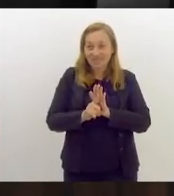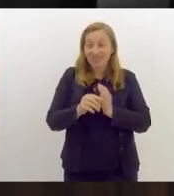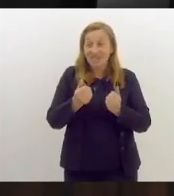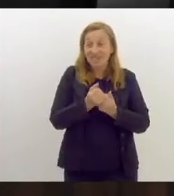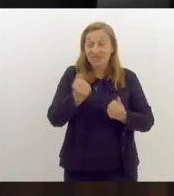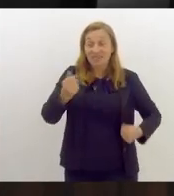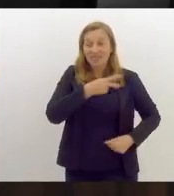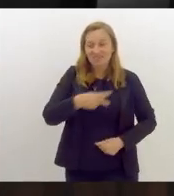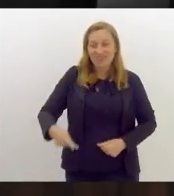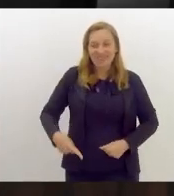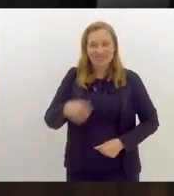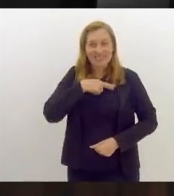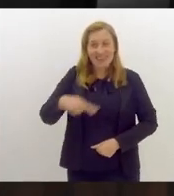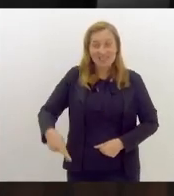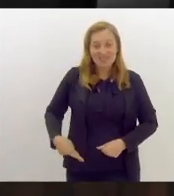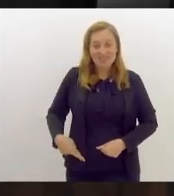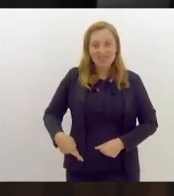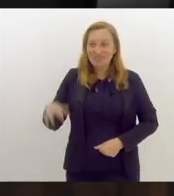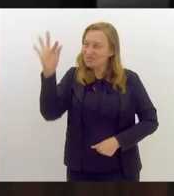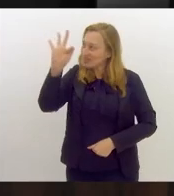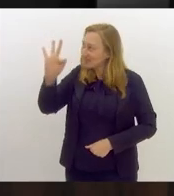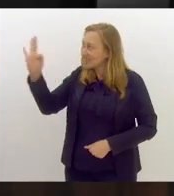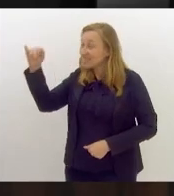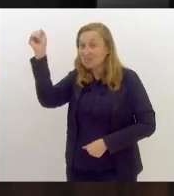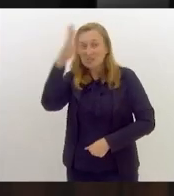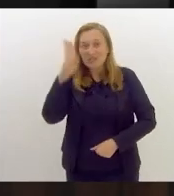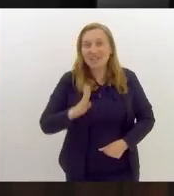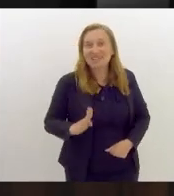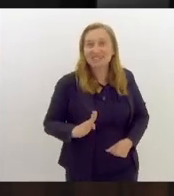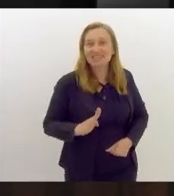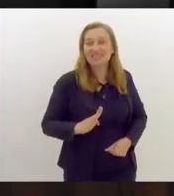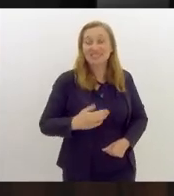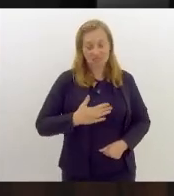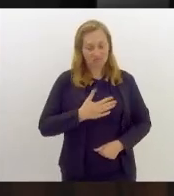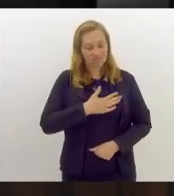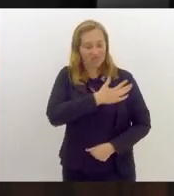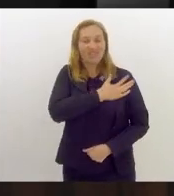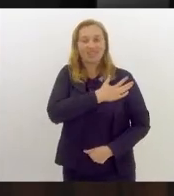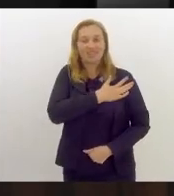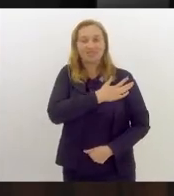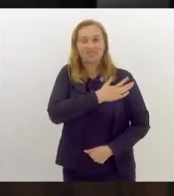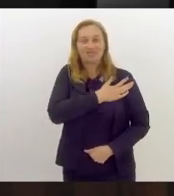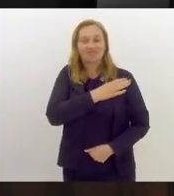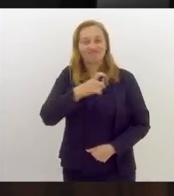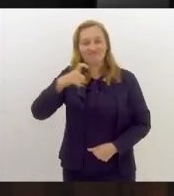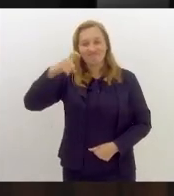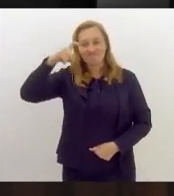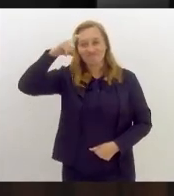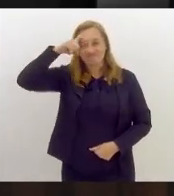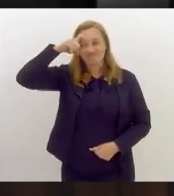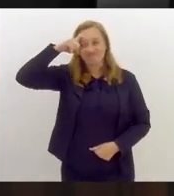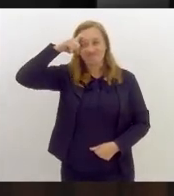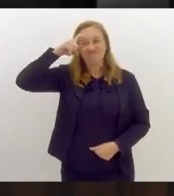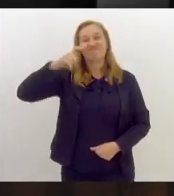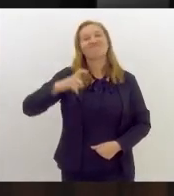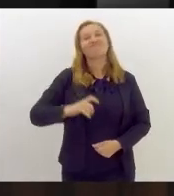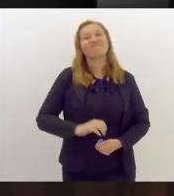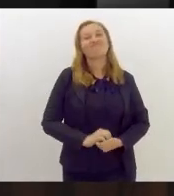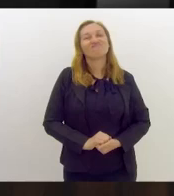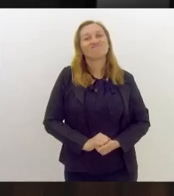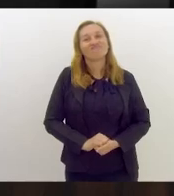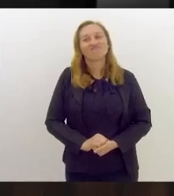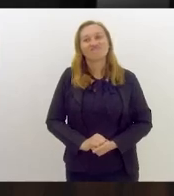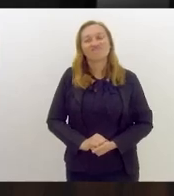vice-presidente da República Federativa do Brasil General Antônio Hamilton Martins Mourão